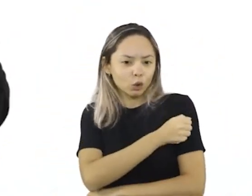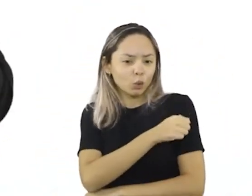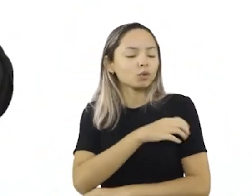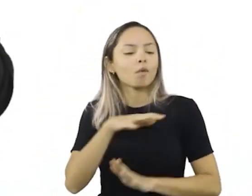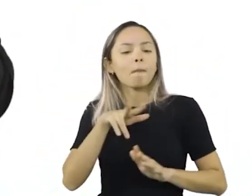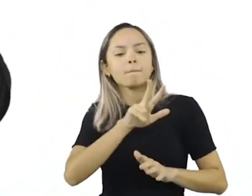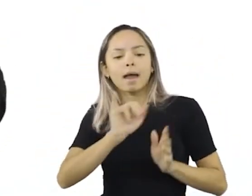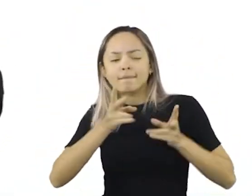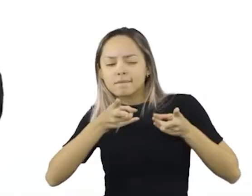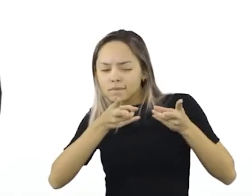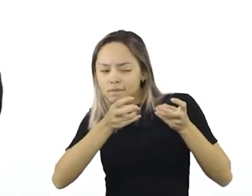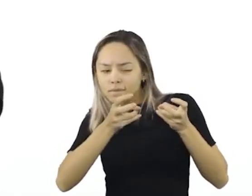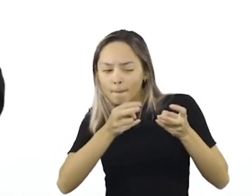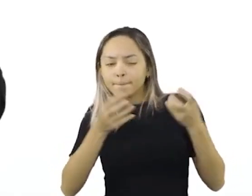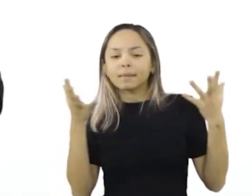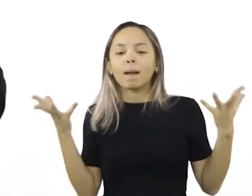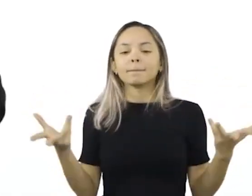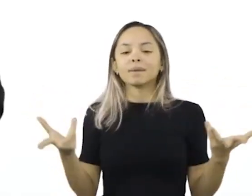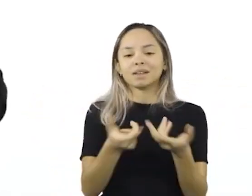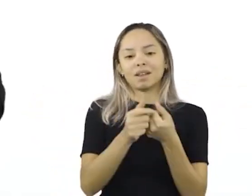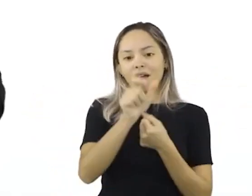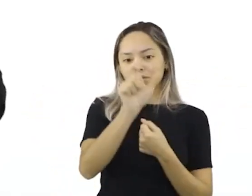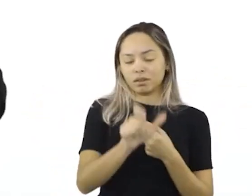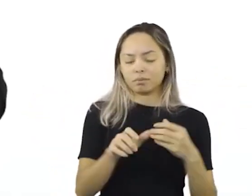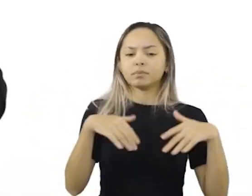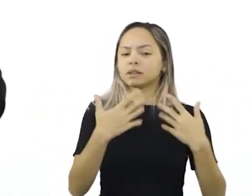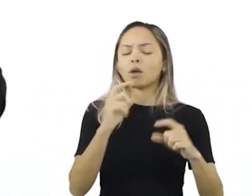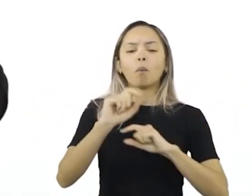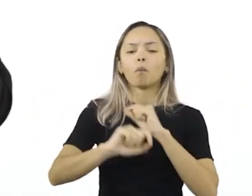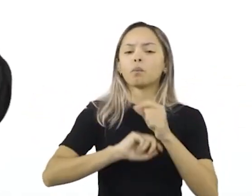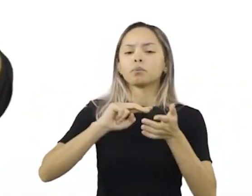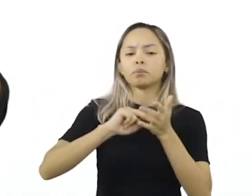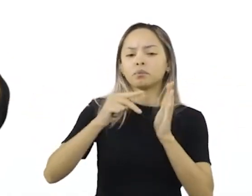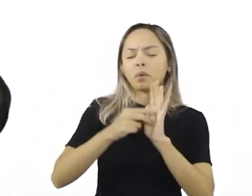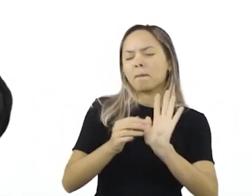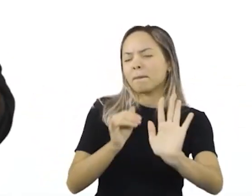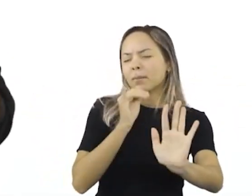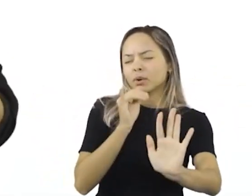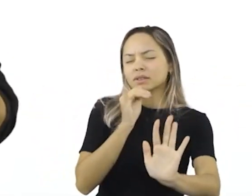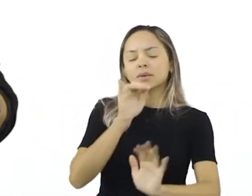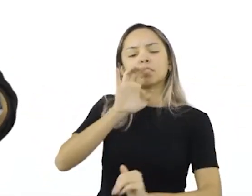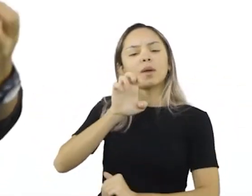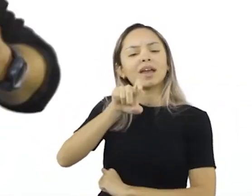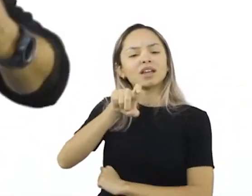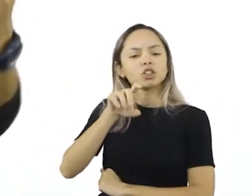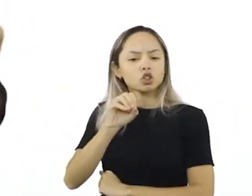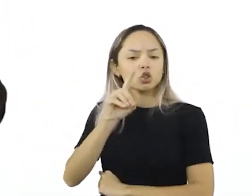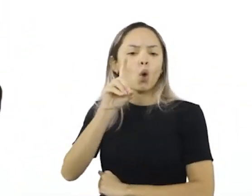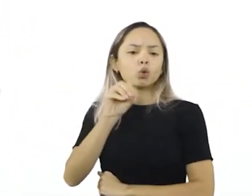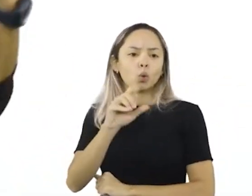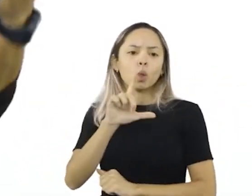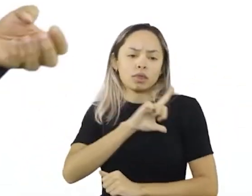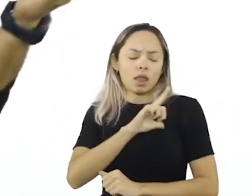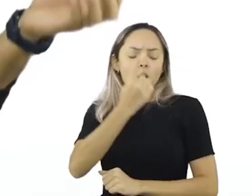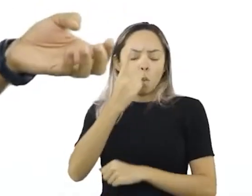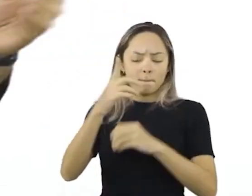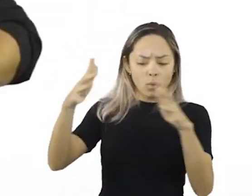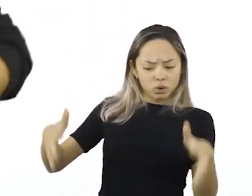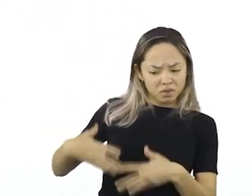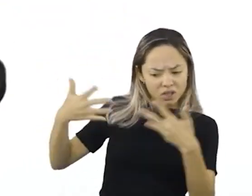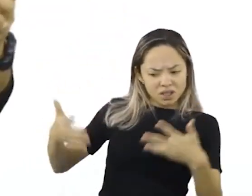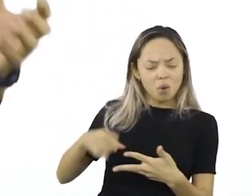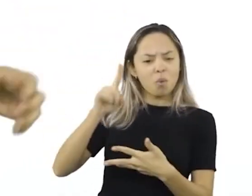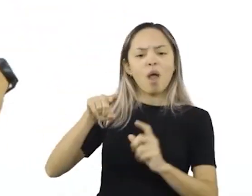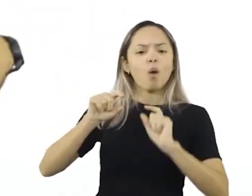habilidades. Então imaginem que o êxodo rural, ele geralmente tem uma grande motivação. E essa motivação não é simplesmente